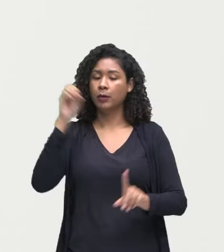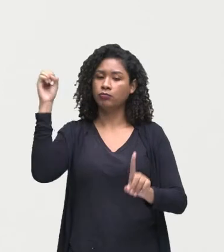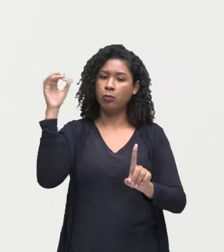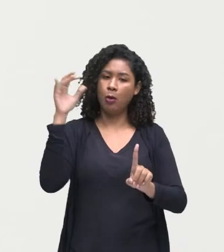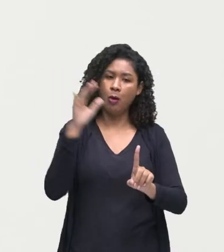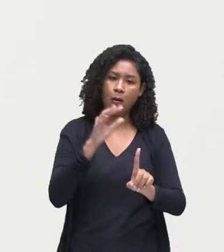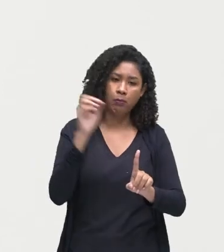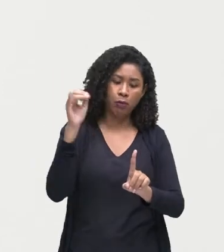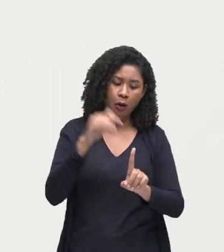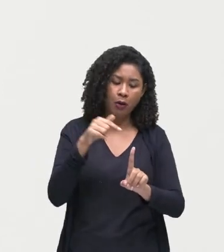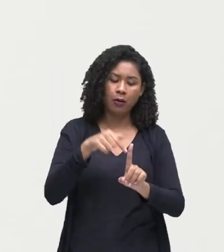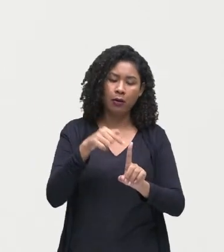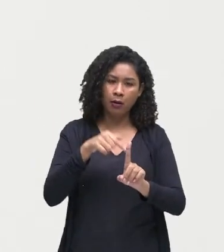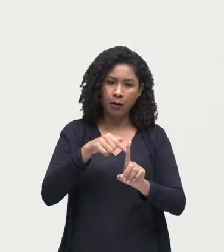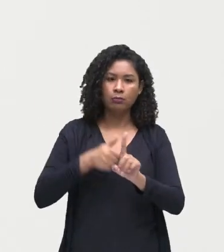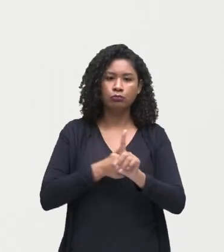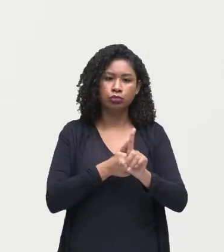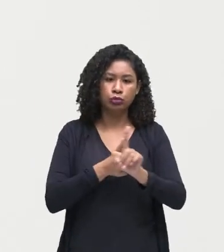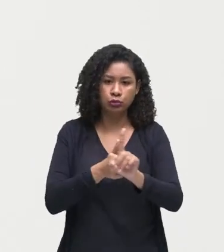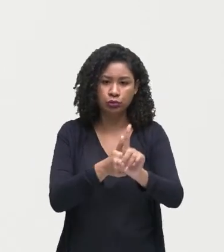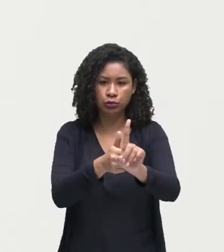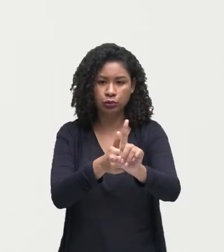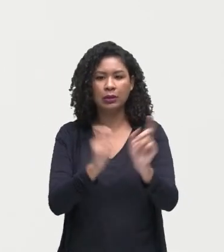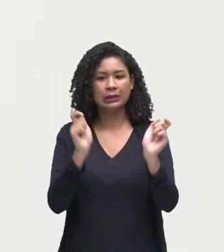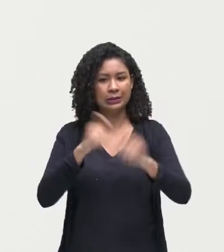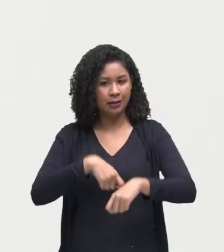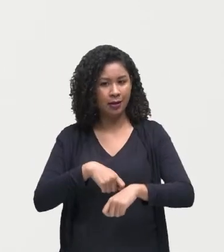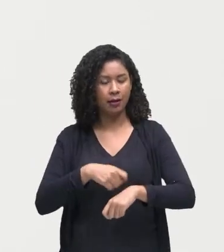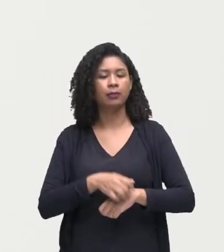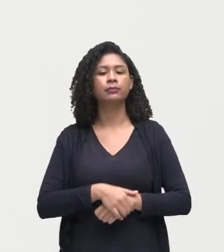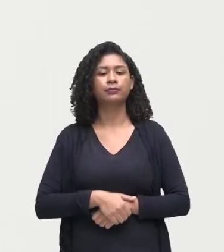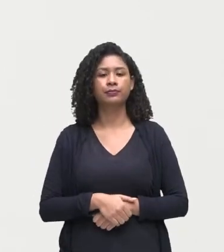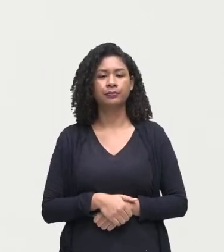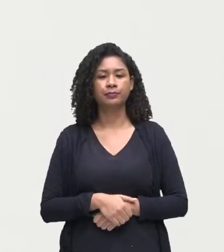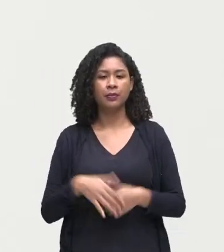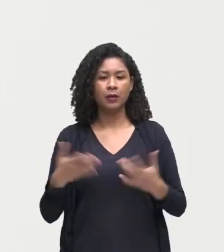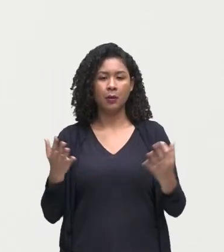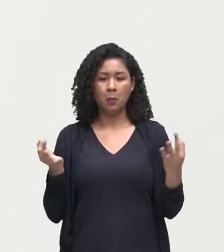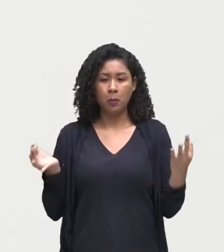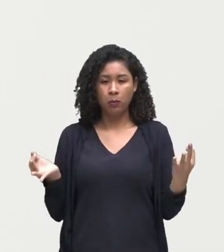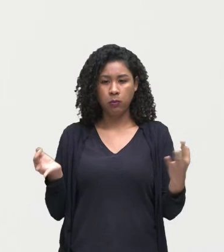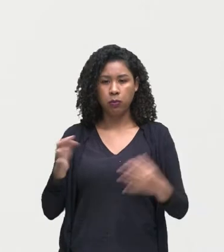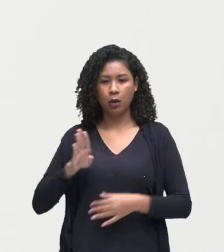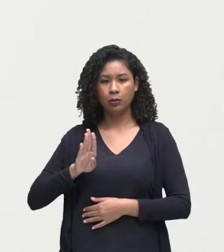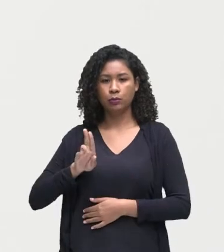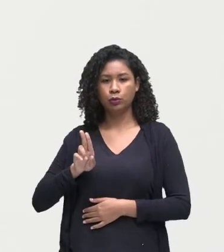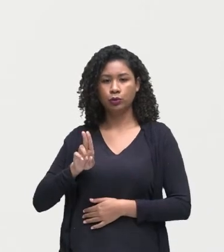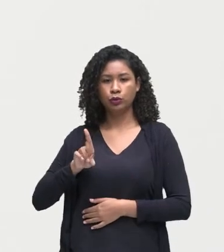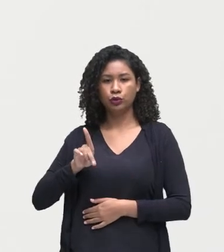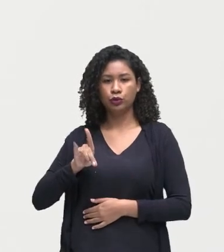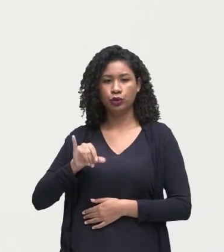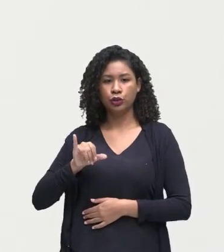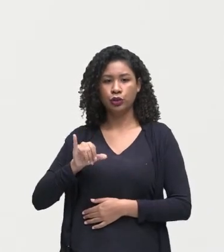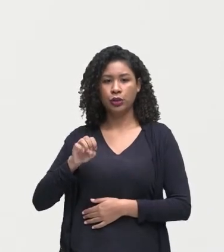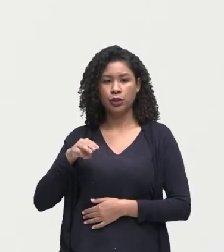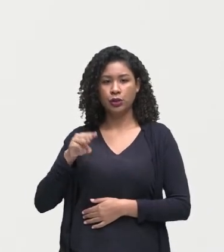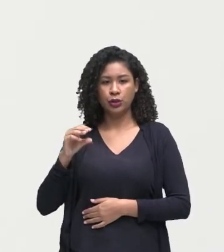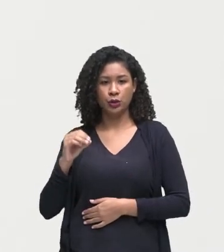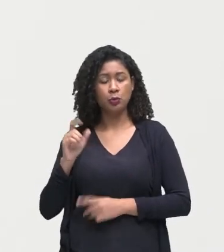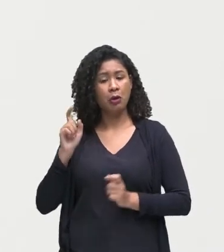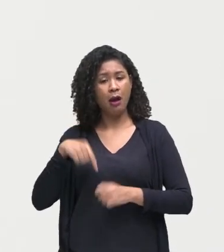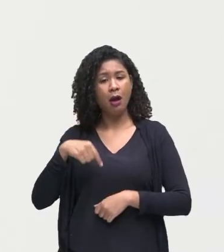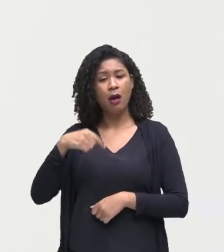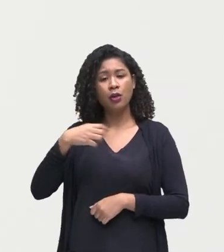né? A gente chama sempre que, na verdade, o budismo, ele pode ser também vislumbrado como uma filosofia de vida,